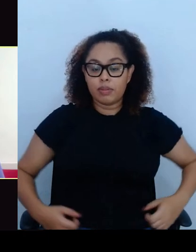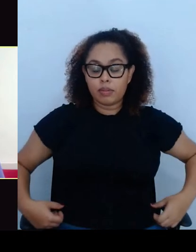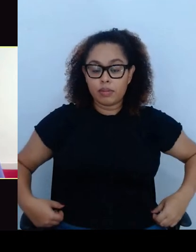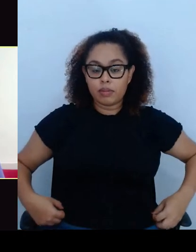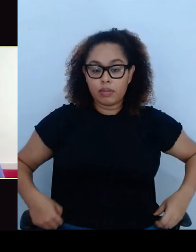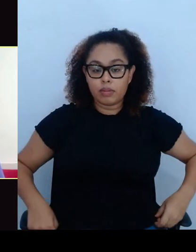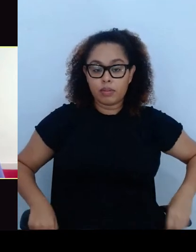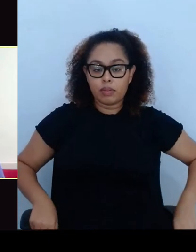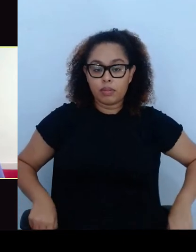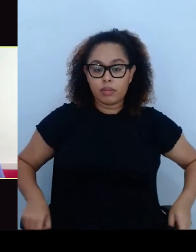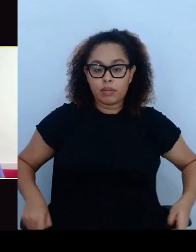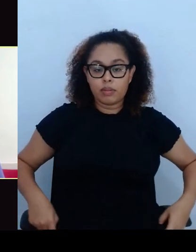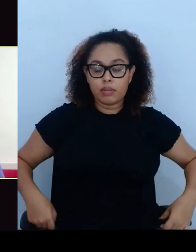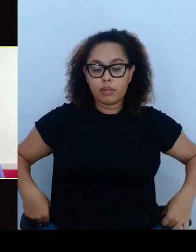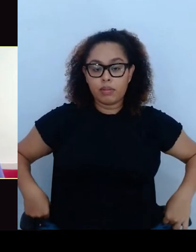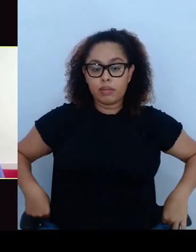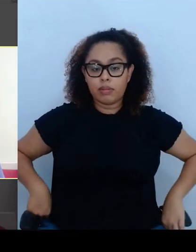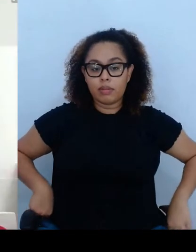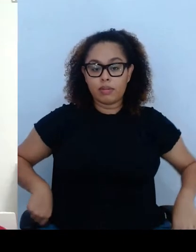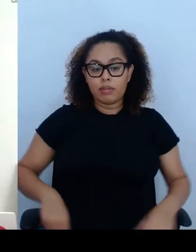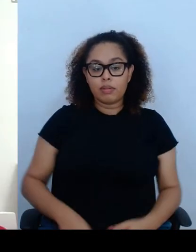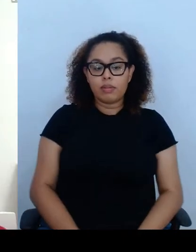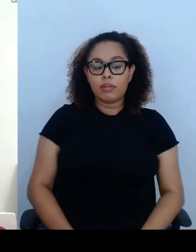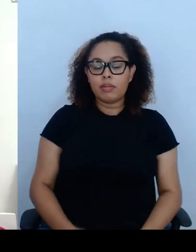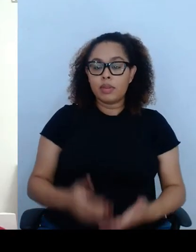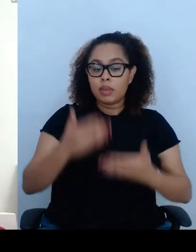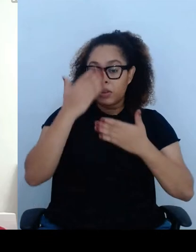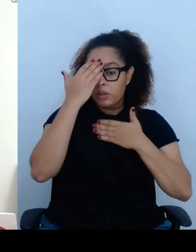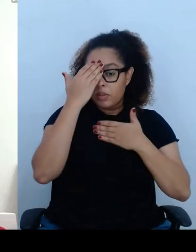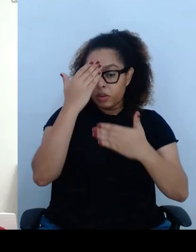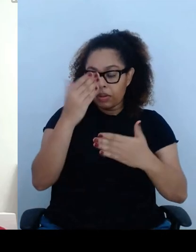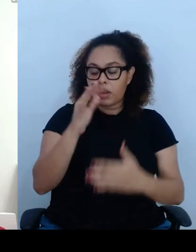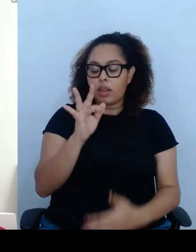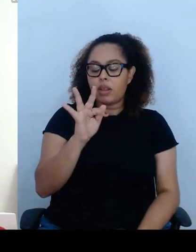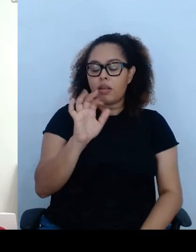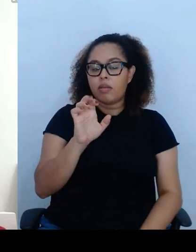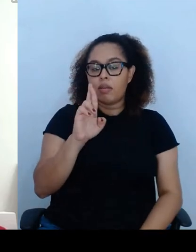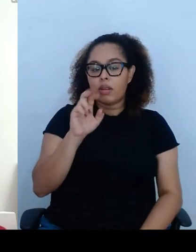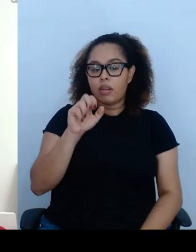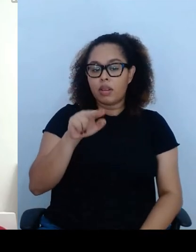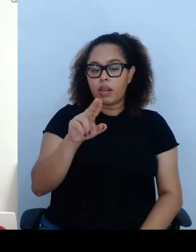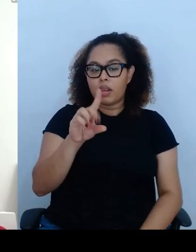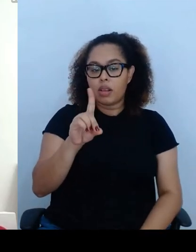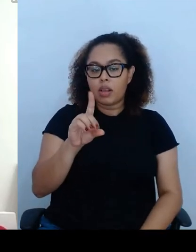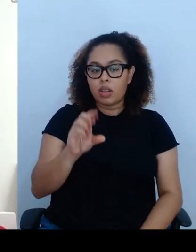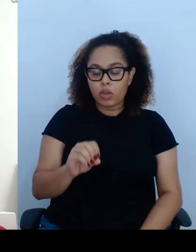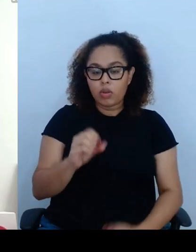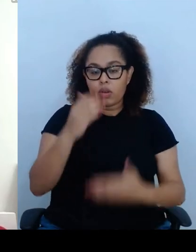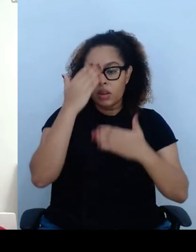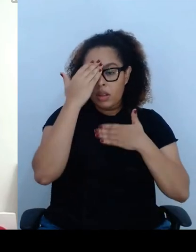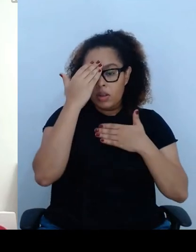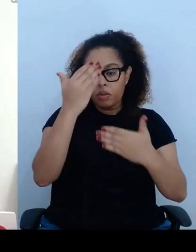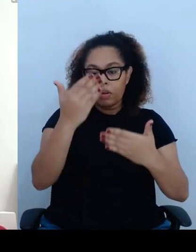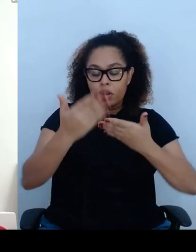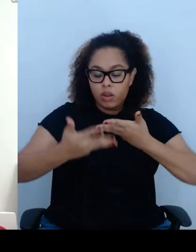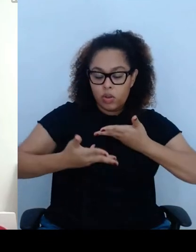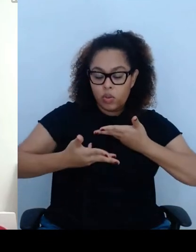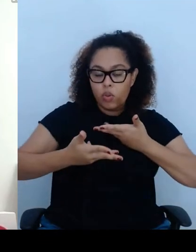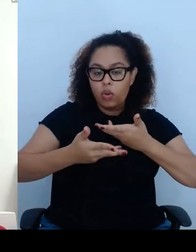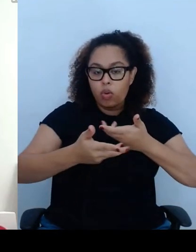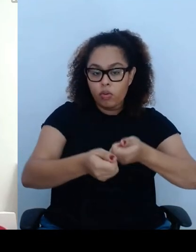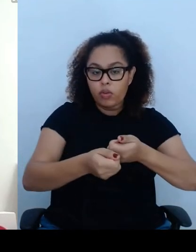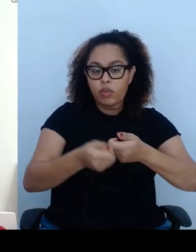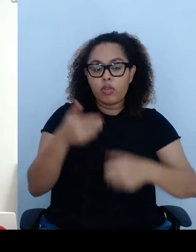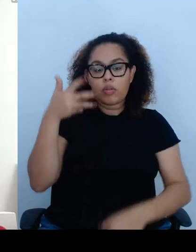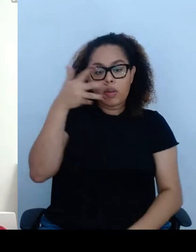Fernando assim muito obrigado Fernando Agradeço pelo convite para falar hoje é